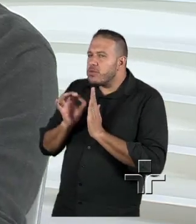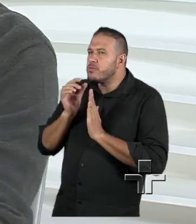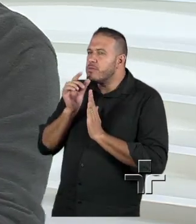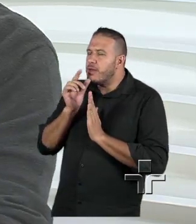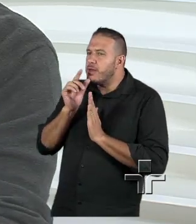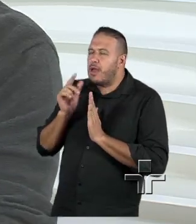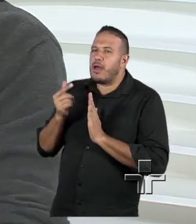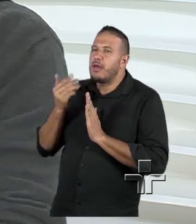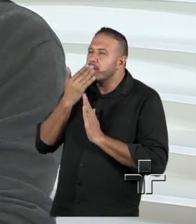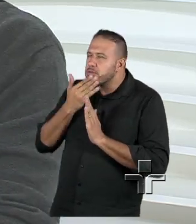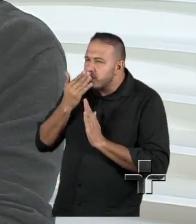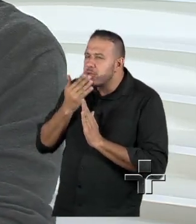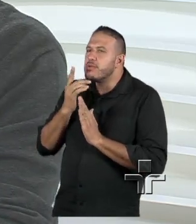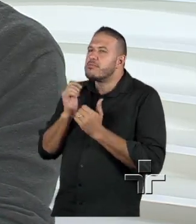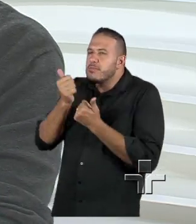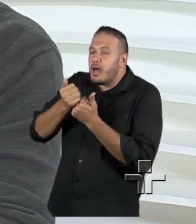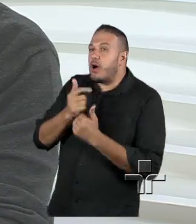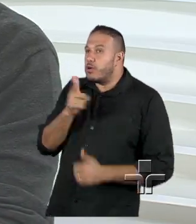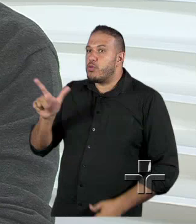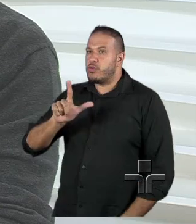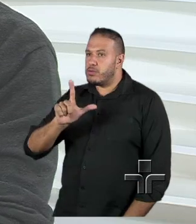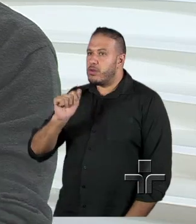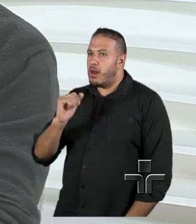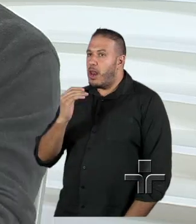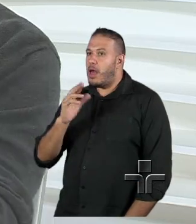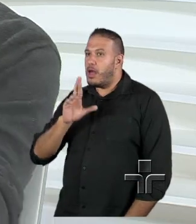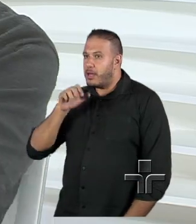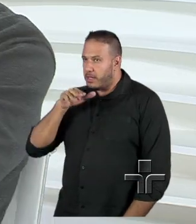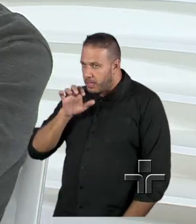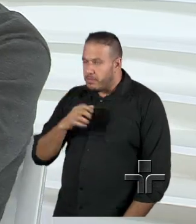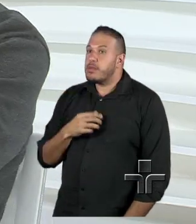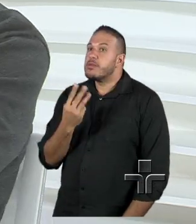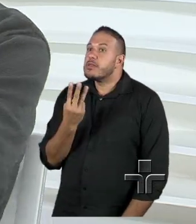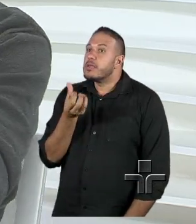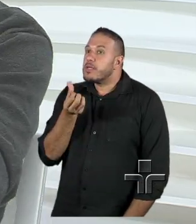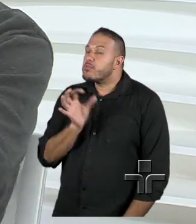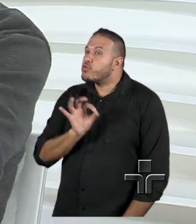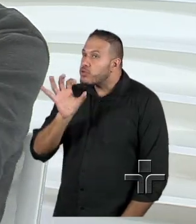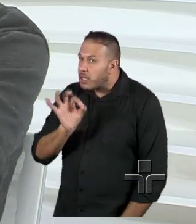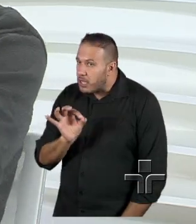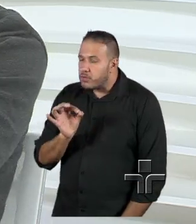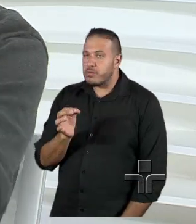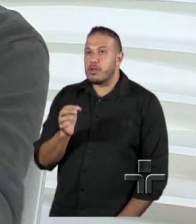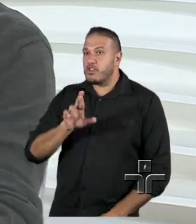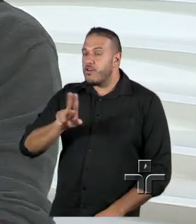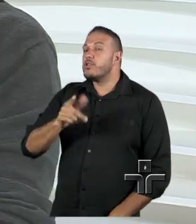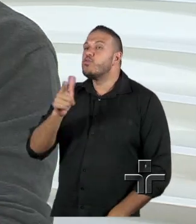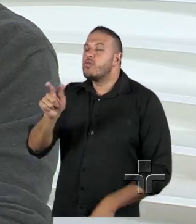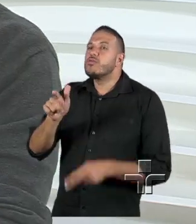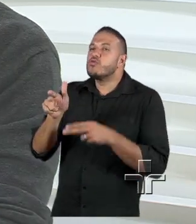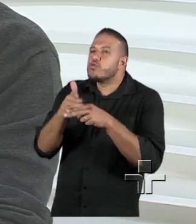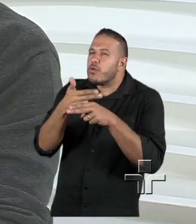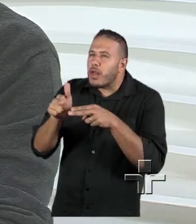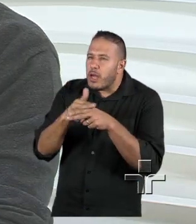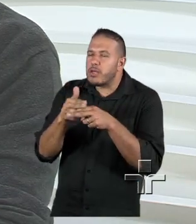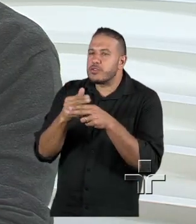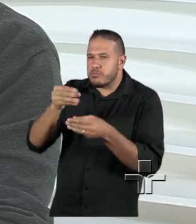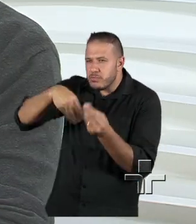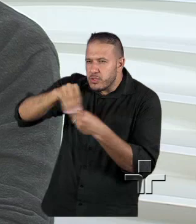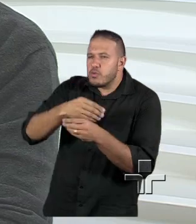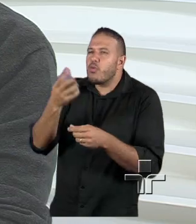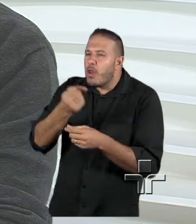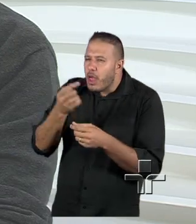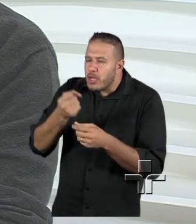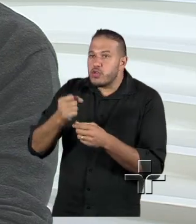Creme, que tem 36% de leite, enquanto um chocolate ao leite médio no mundo tem 15%.